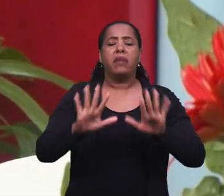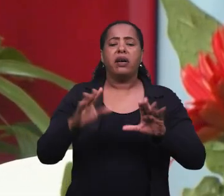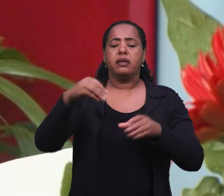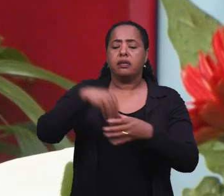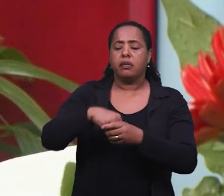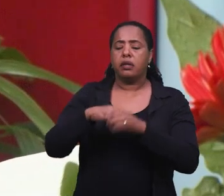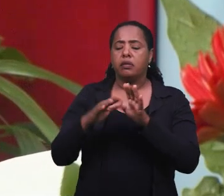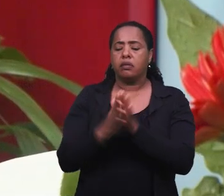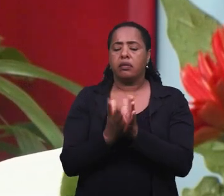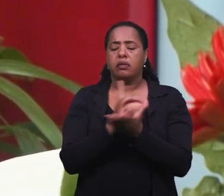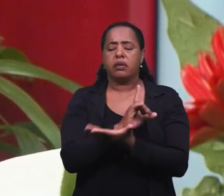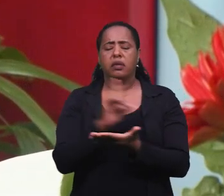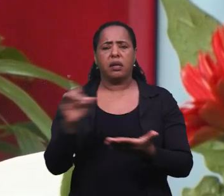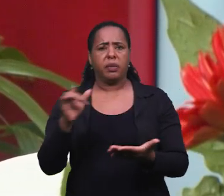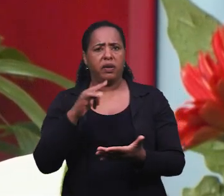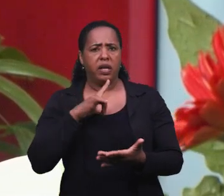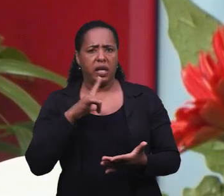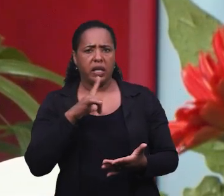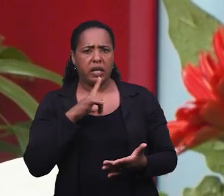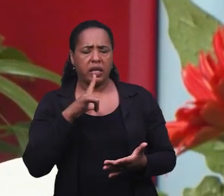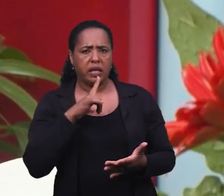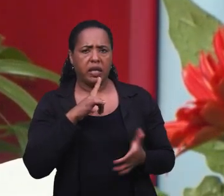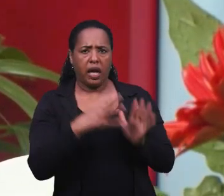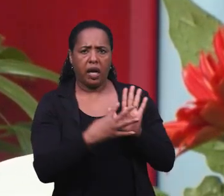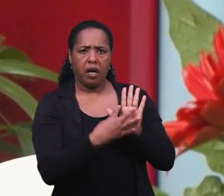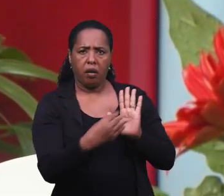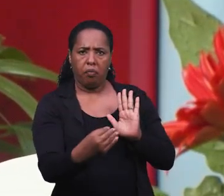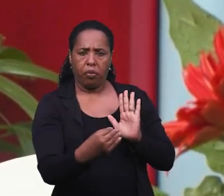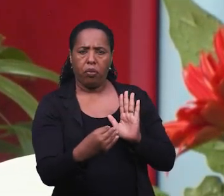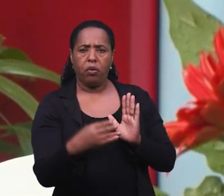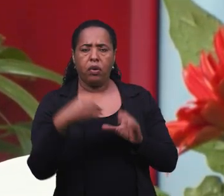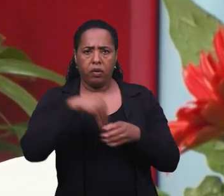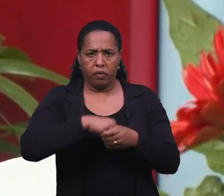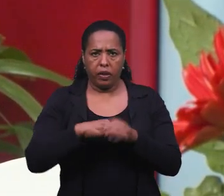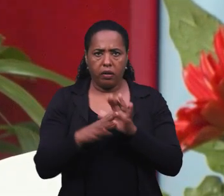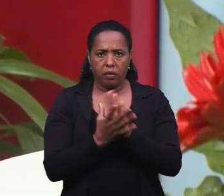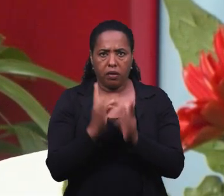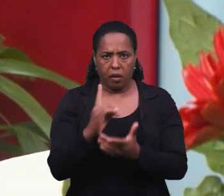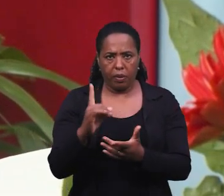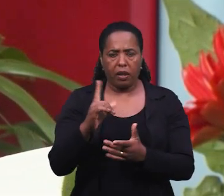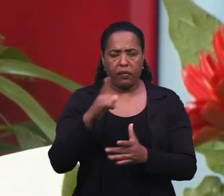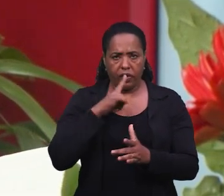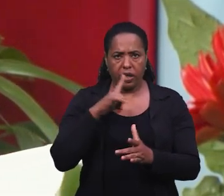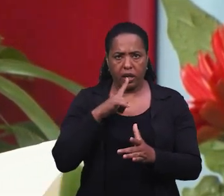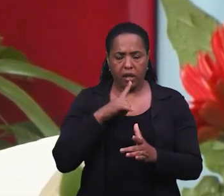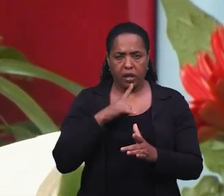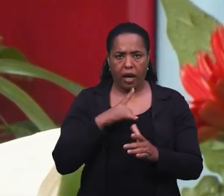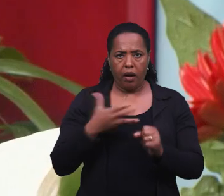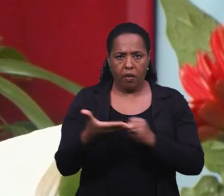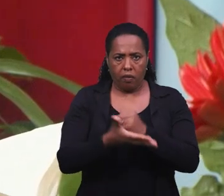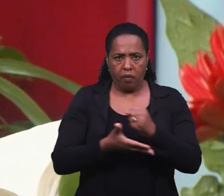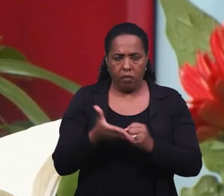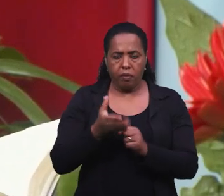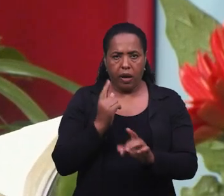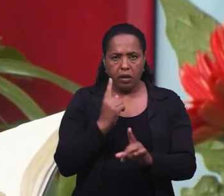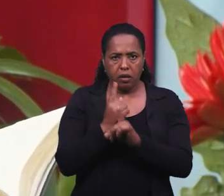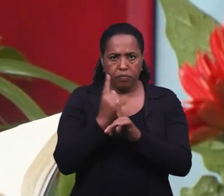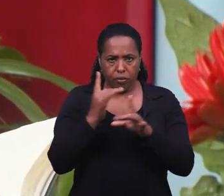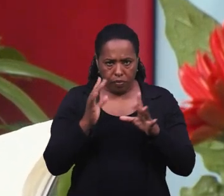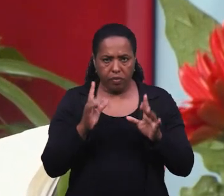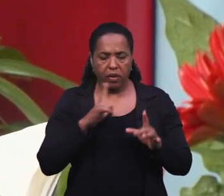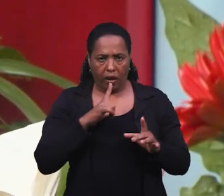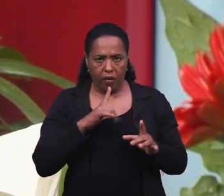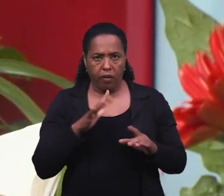do Senhor conosco, né? O amor do Senhor. E nós vamos pegar aqui um exemplo